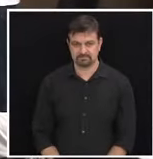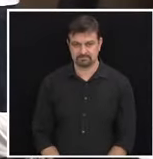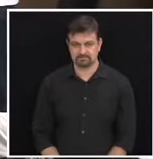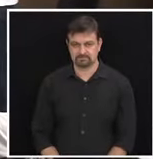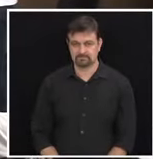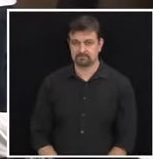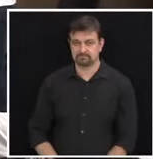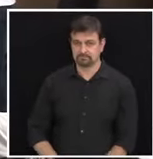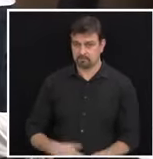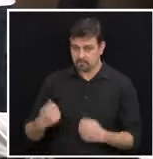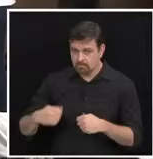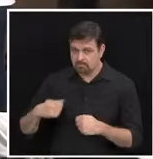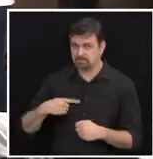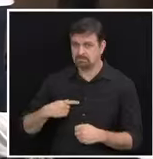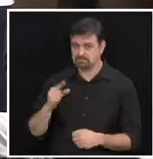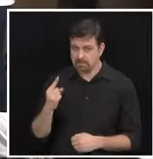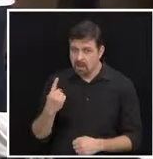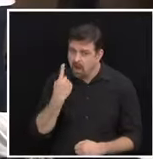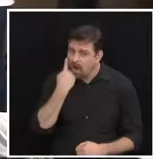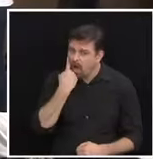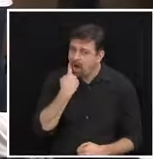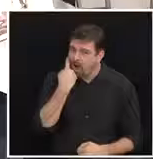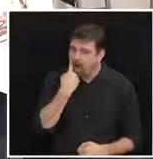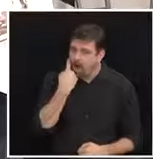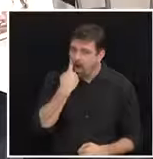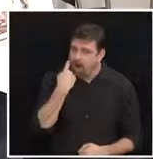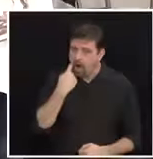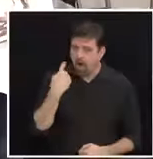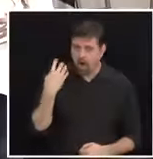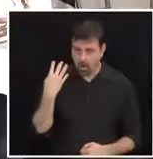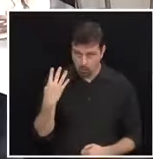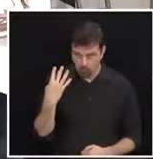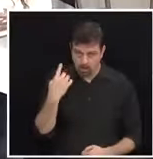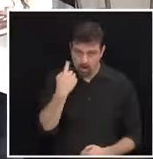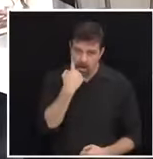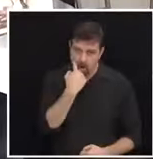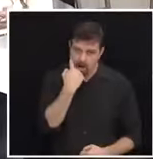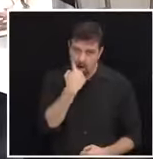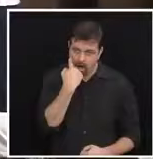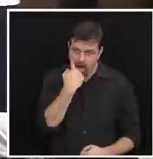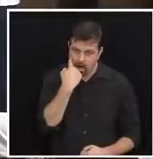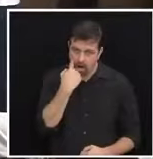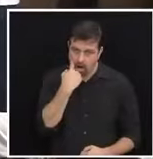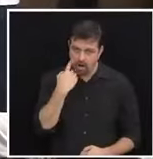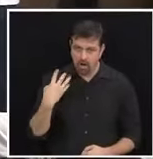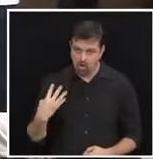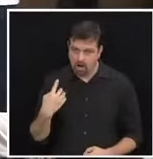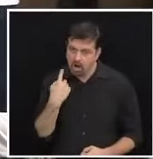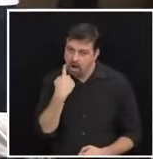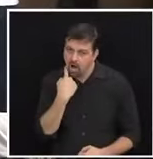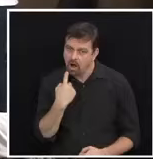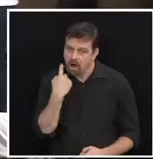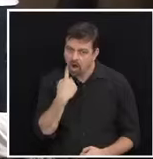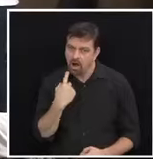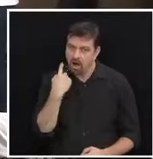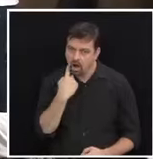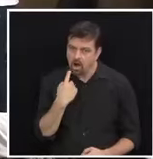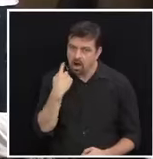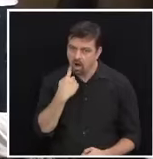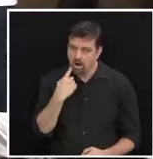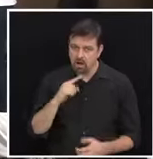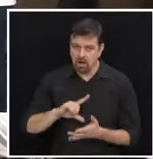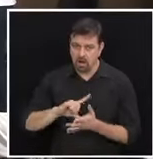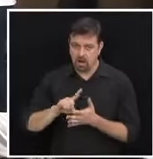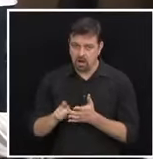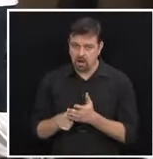Isso ele tem que passar, esse bastonete, 4 vezes na gengiva. 4 vezes na gengiva, em cima, e 4 vezes embaixo. Após isso, eu coloco